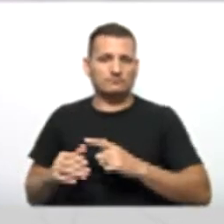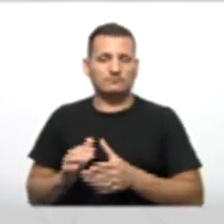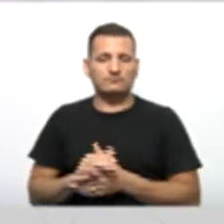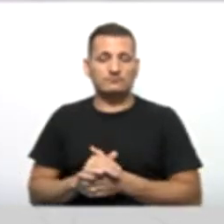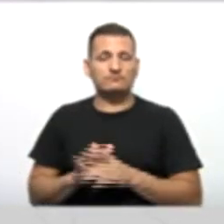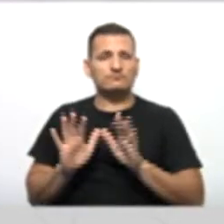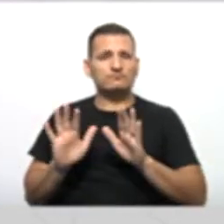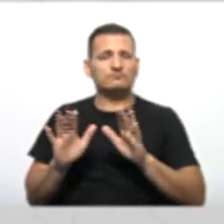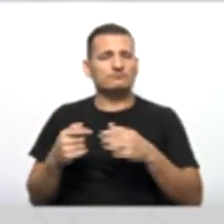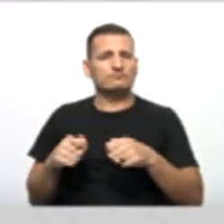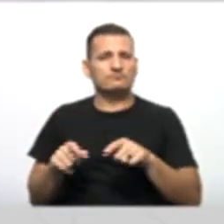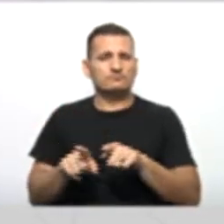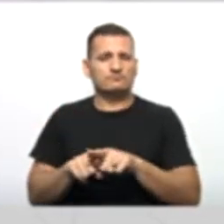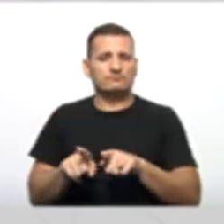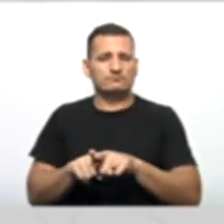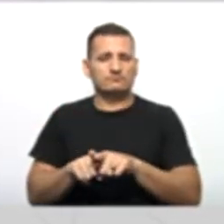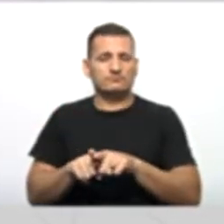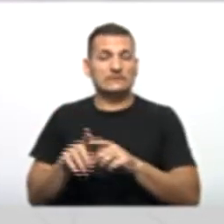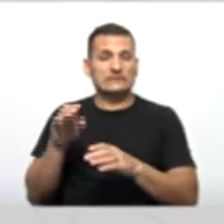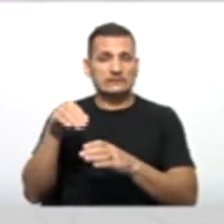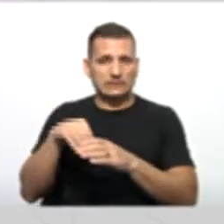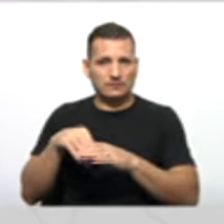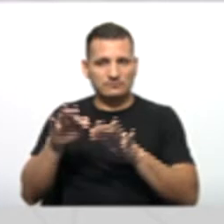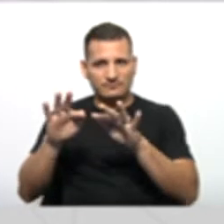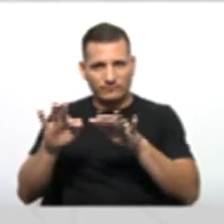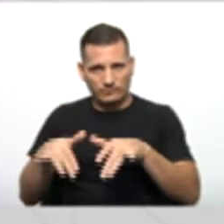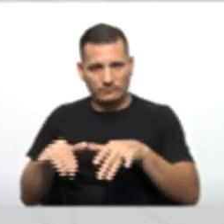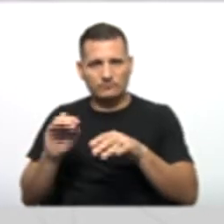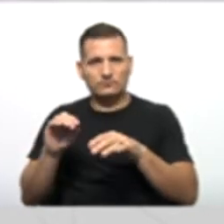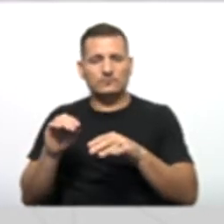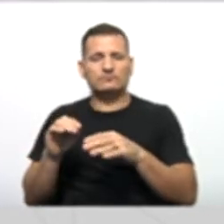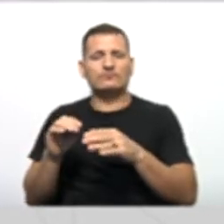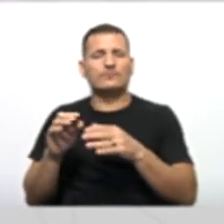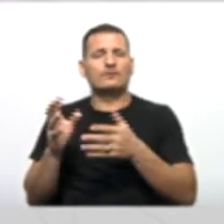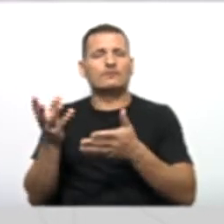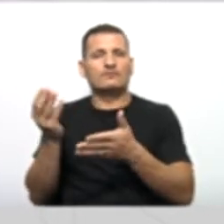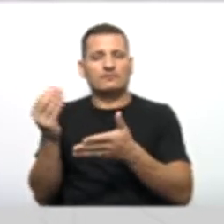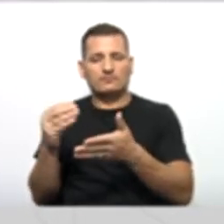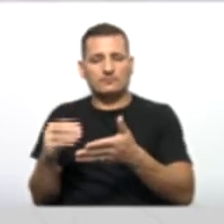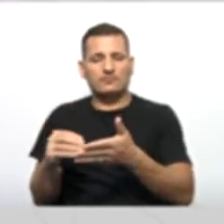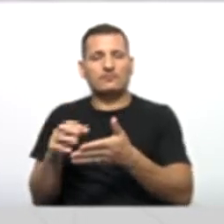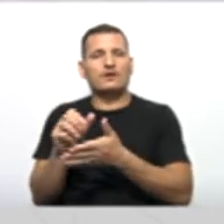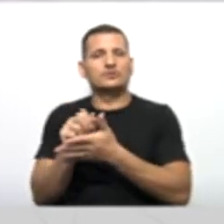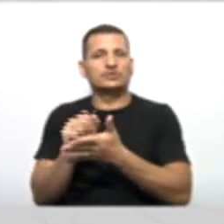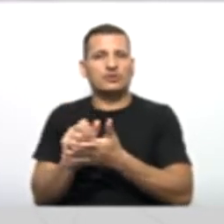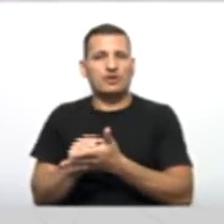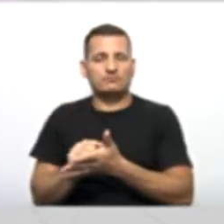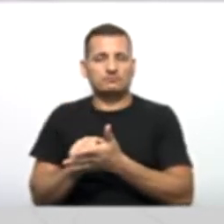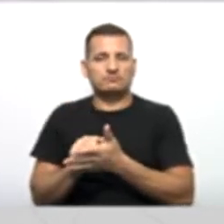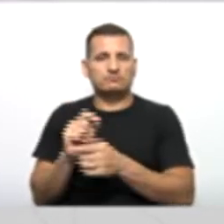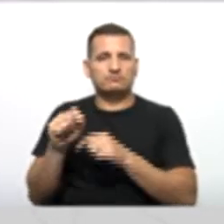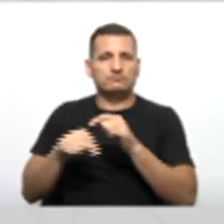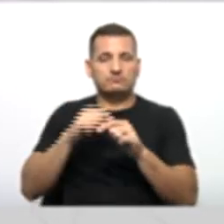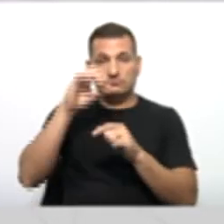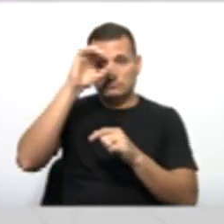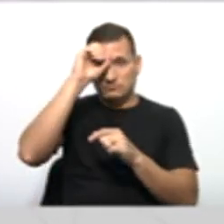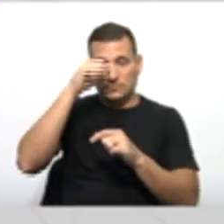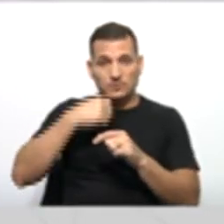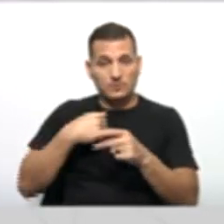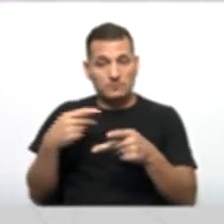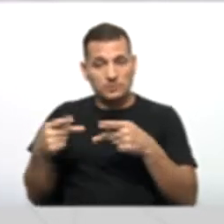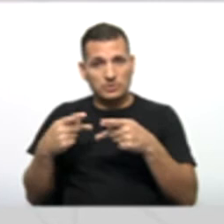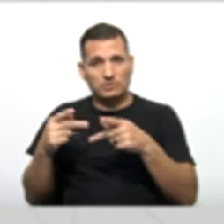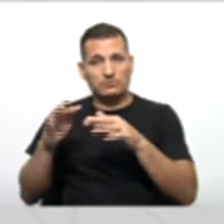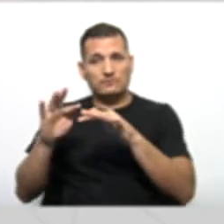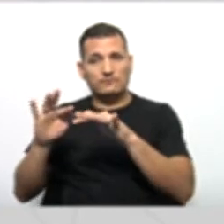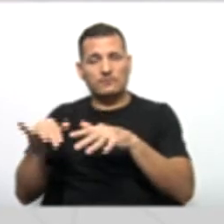que mapear aqui, dentro da fase de encerramento, as lições aprendidas. O meu projeto ele só vai encerrar depois que eu fizer